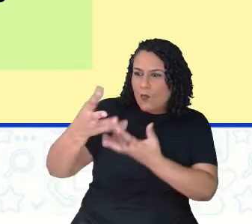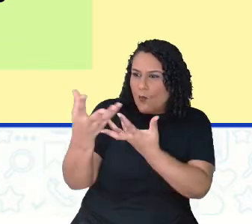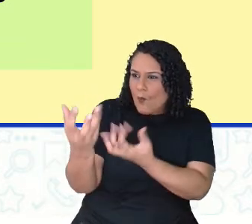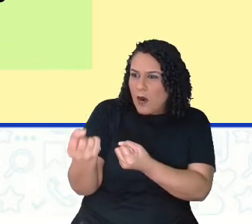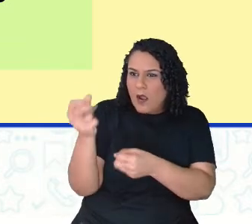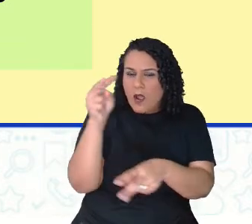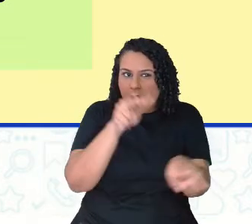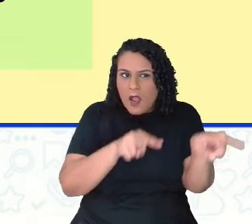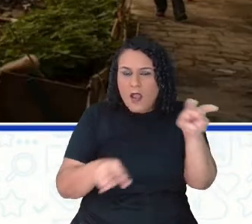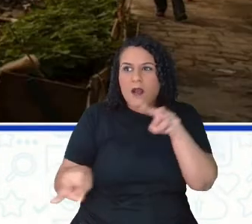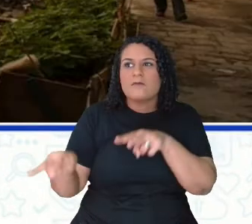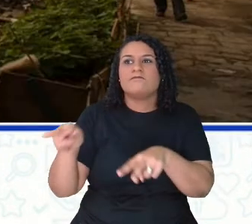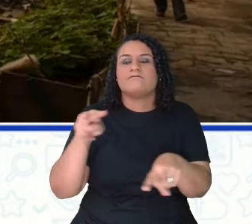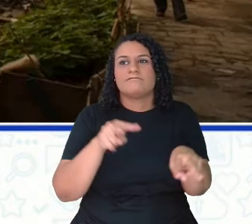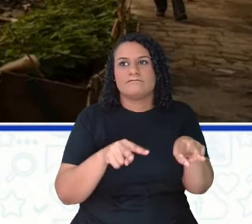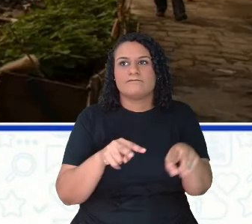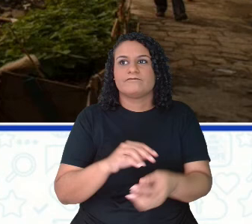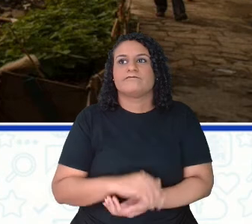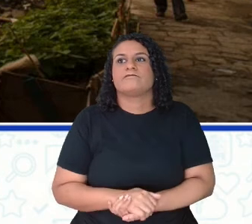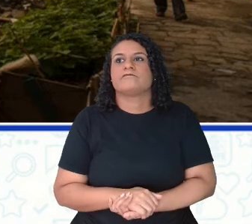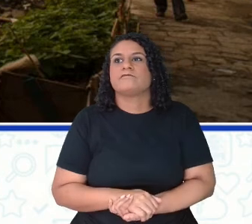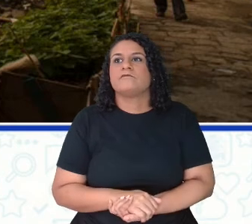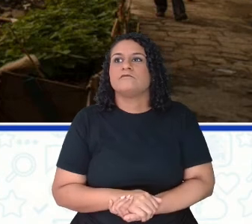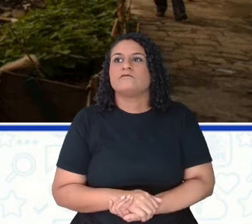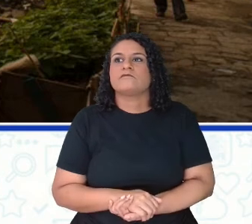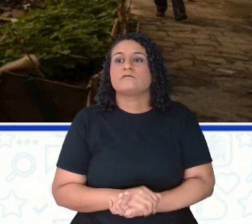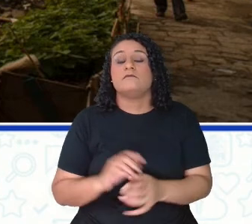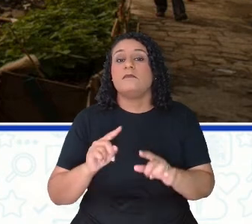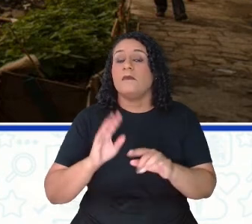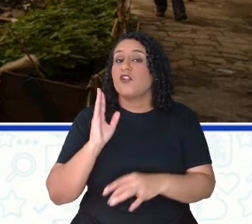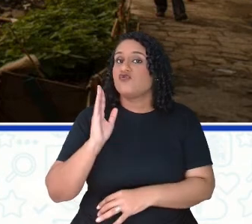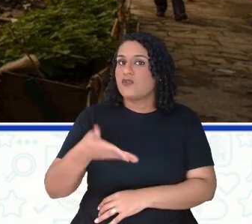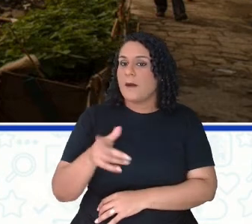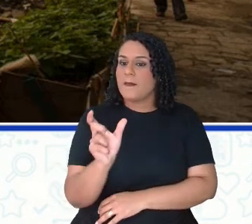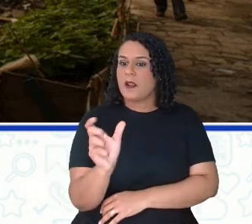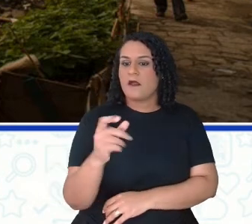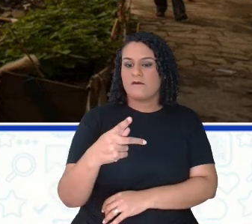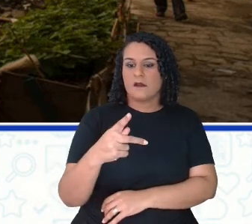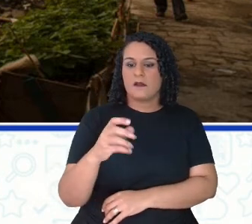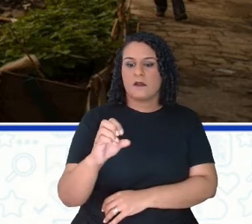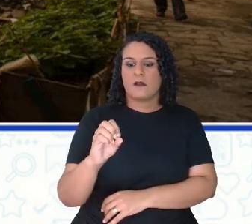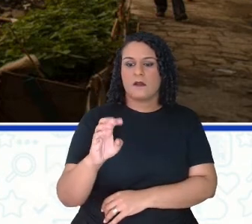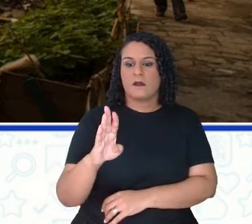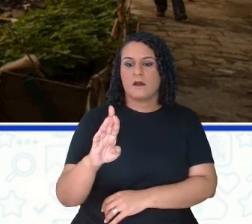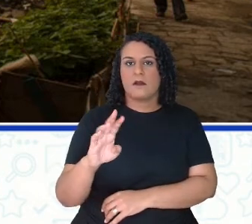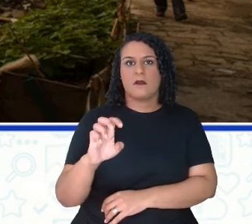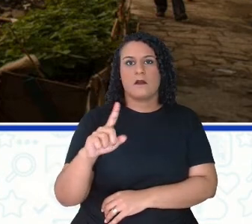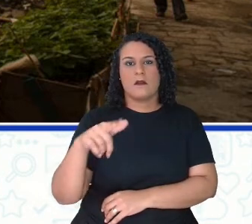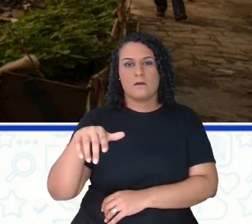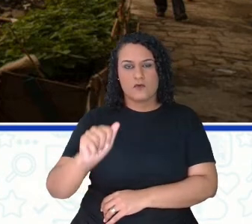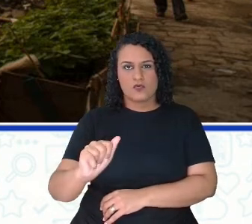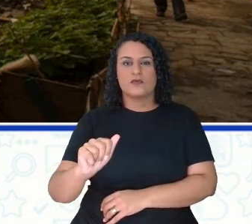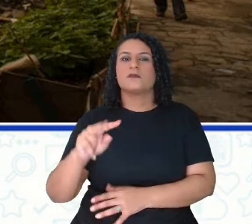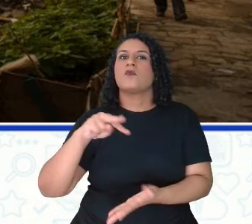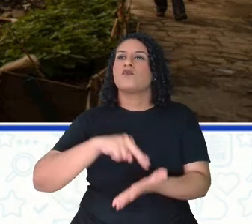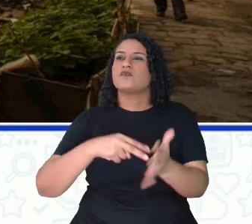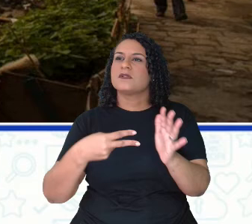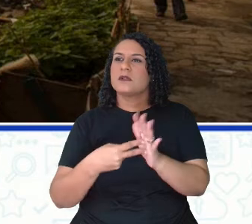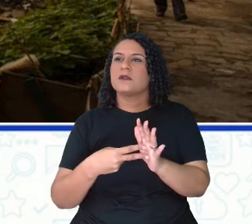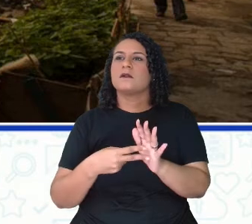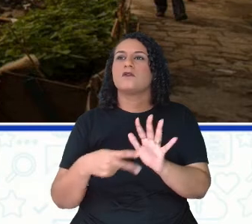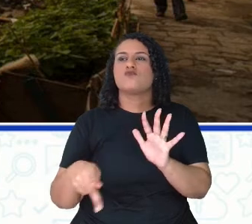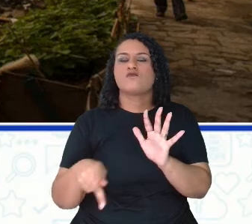pela personagem. Já o vocábulo pobreza, com o sentido mais